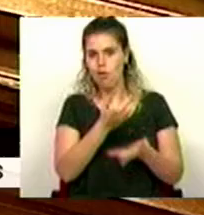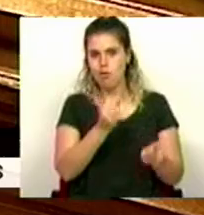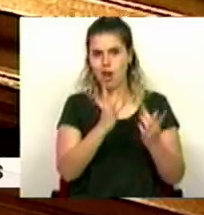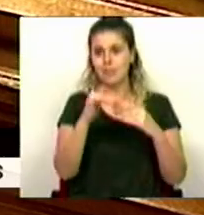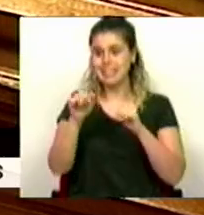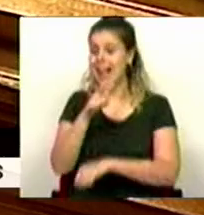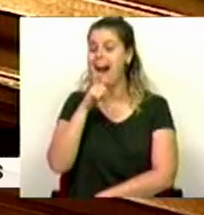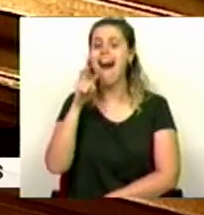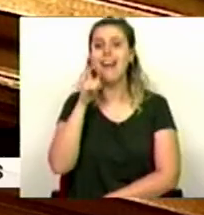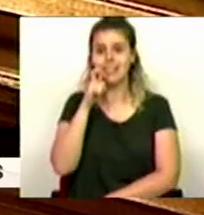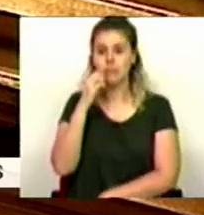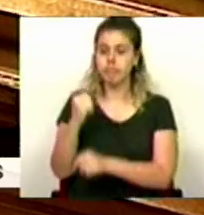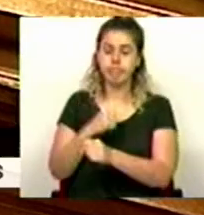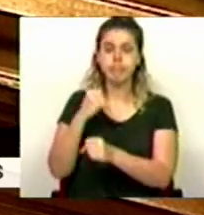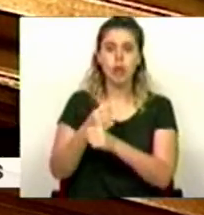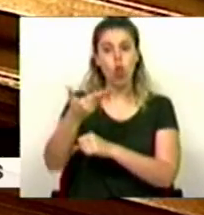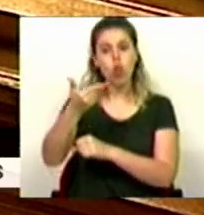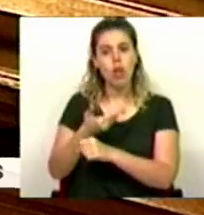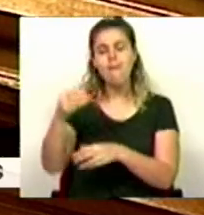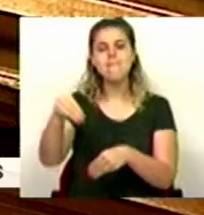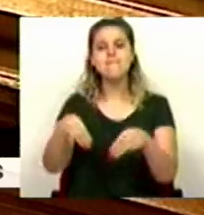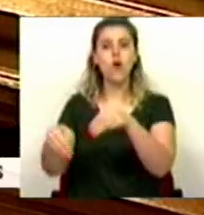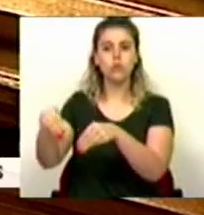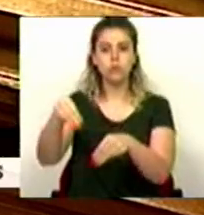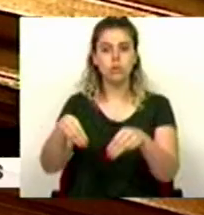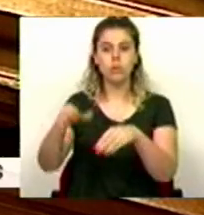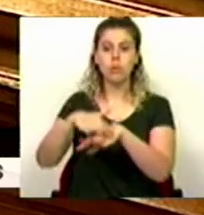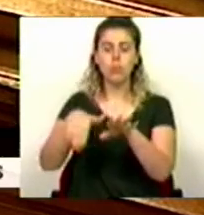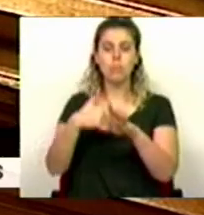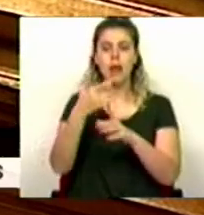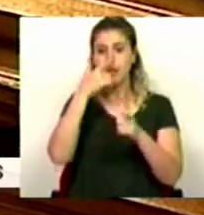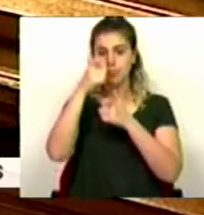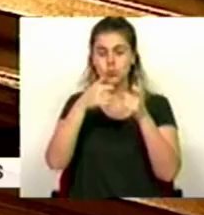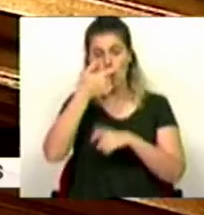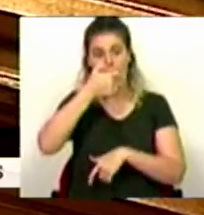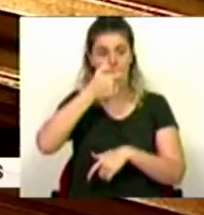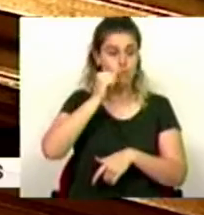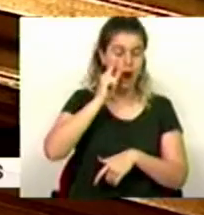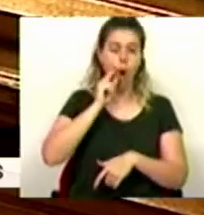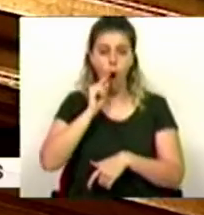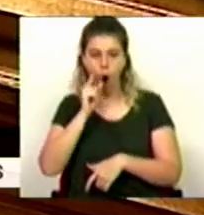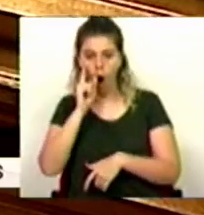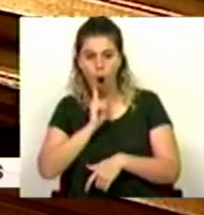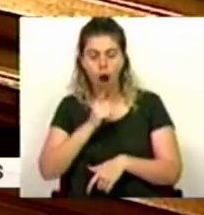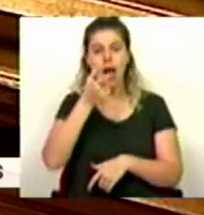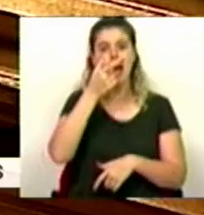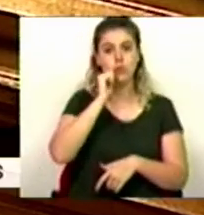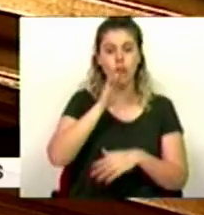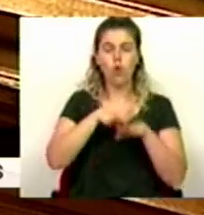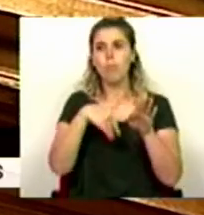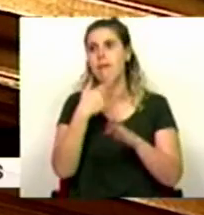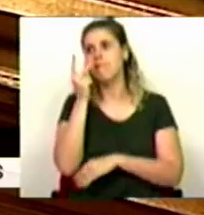a garantia do exercício do direito ao voto por todas as açorianas e por todos os açorianos que, por razões da sua